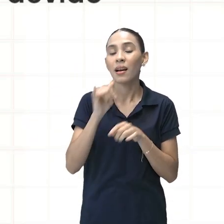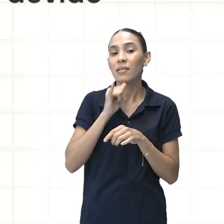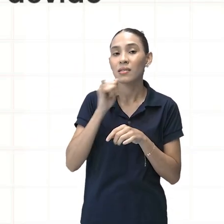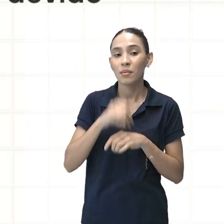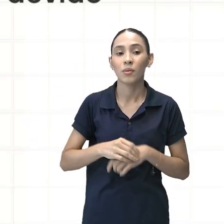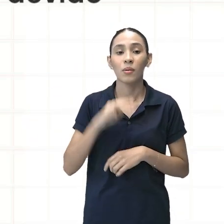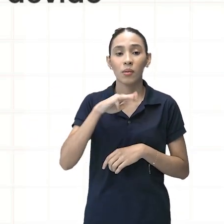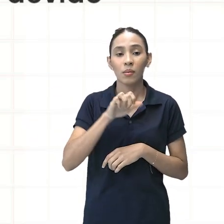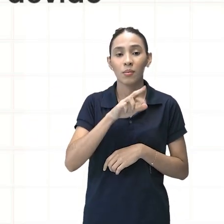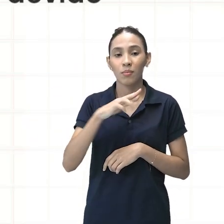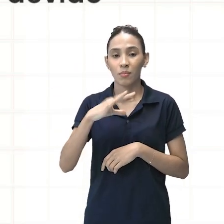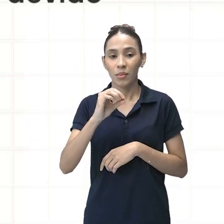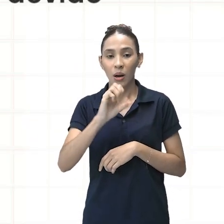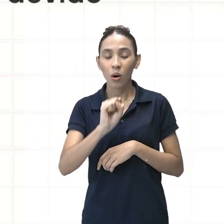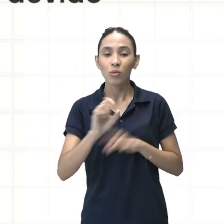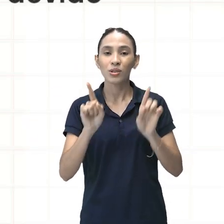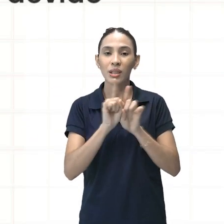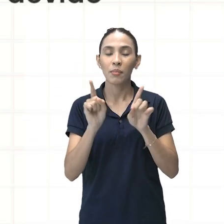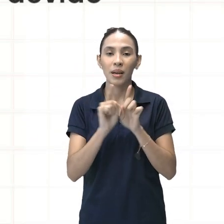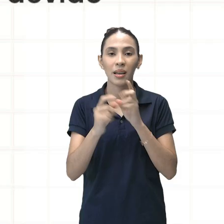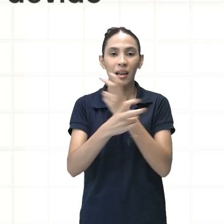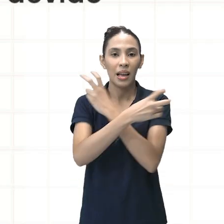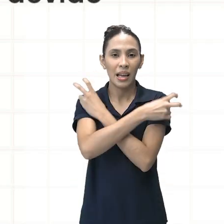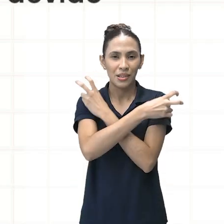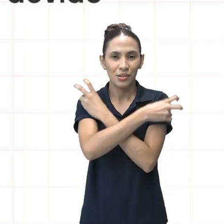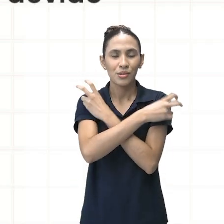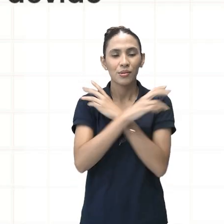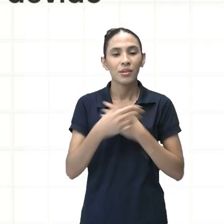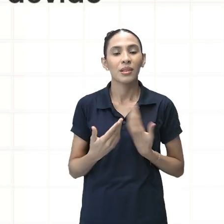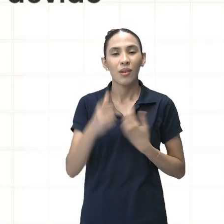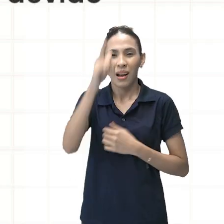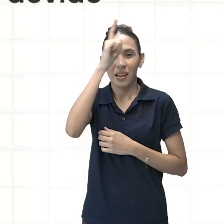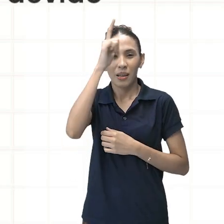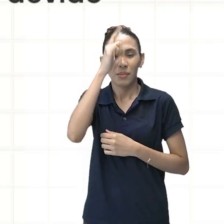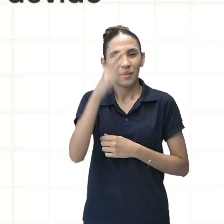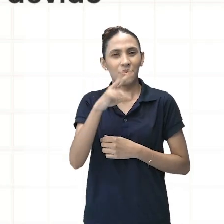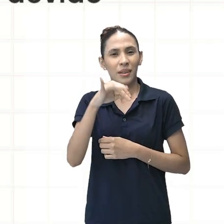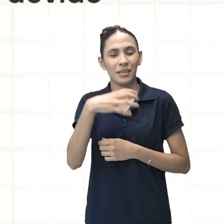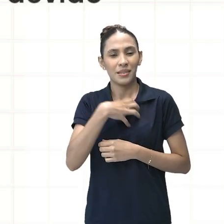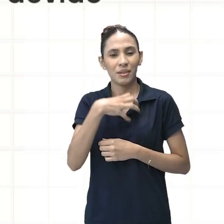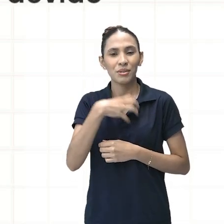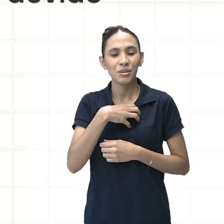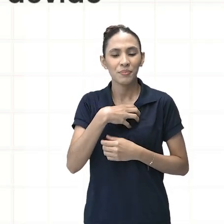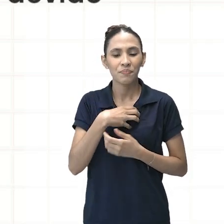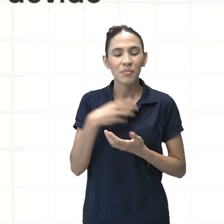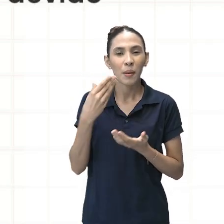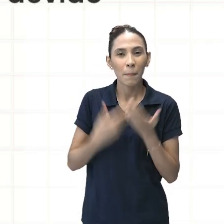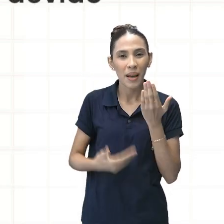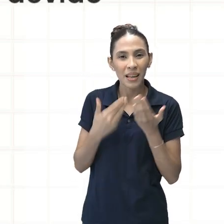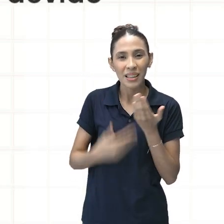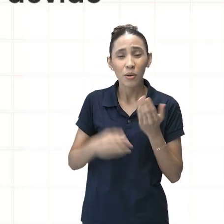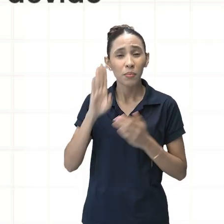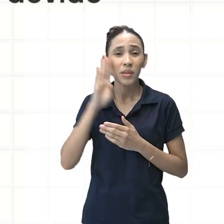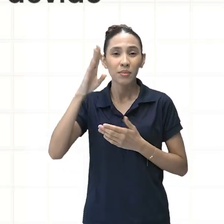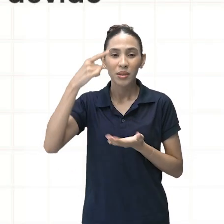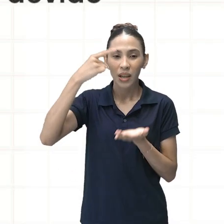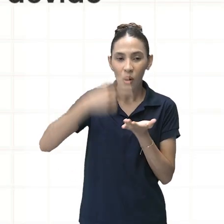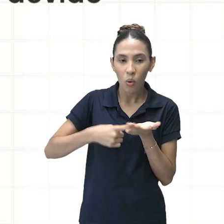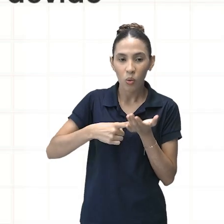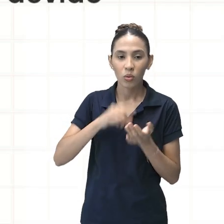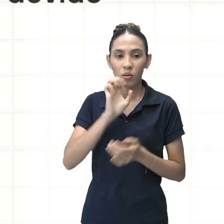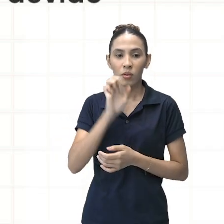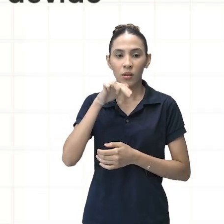aqui, Marrocos e Egito. A Alemanha ela vai se sentir prejudicada pelo acordo